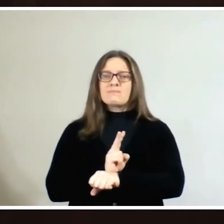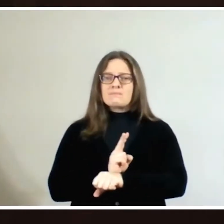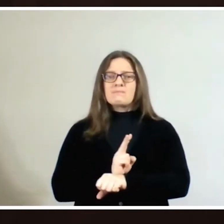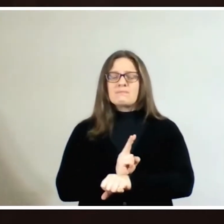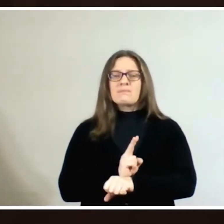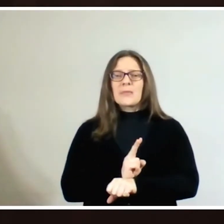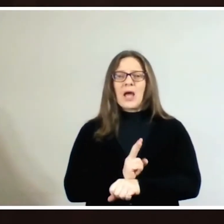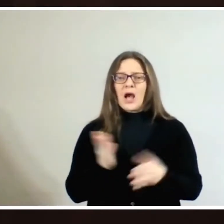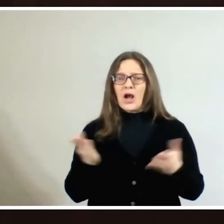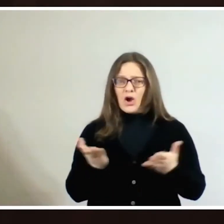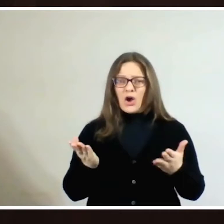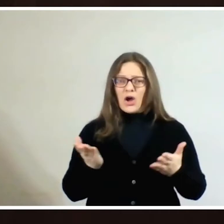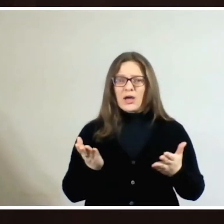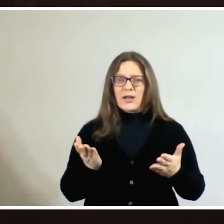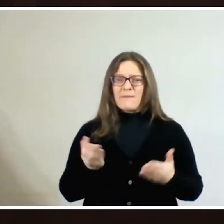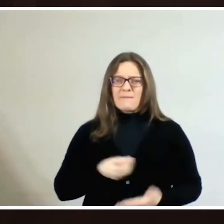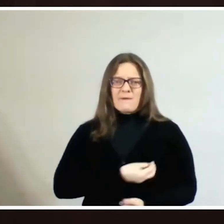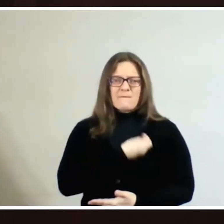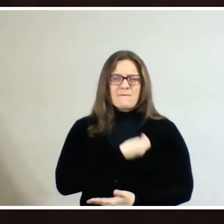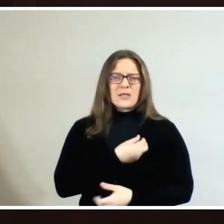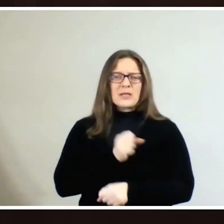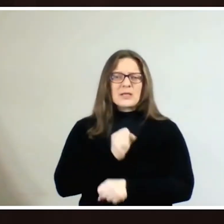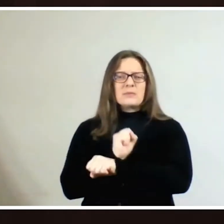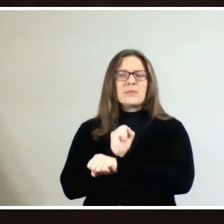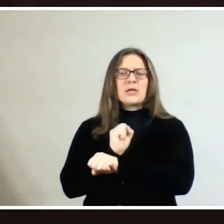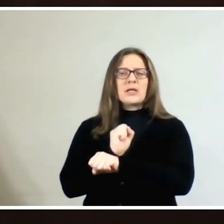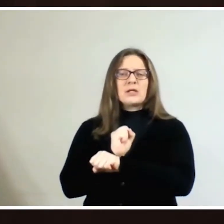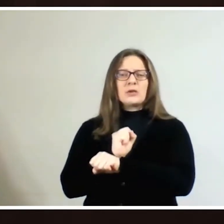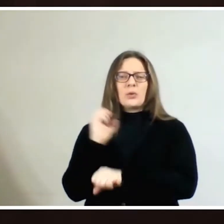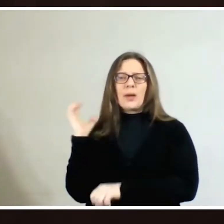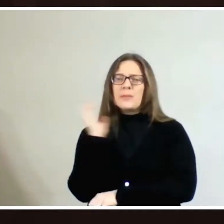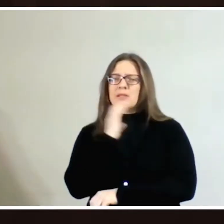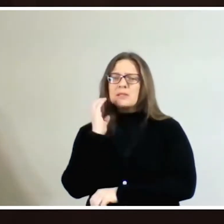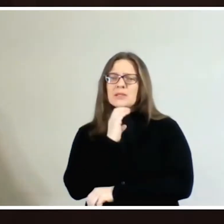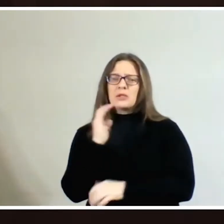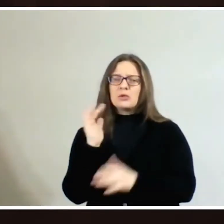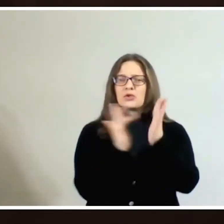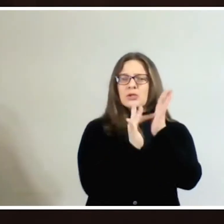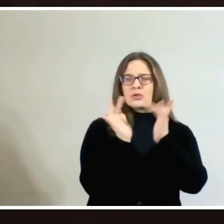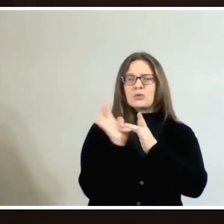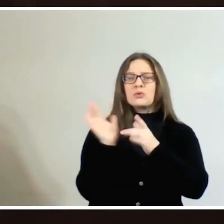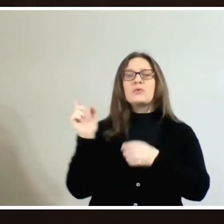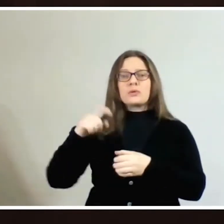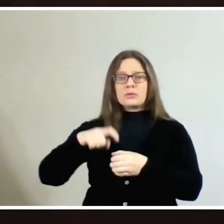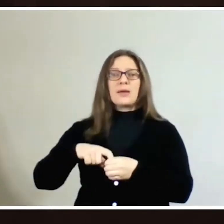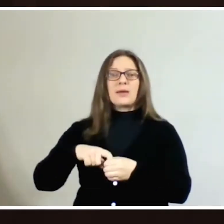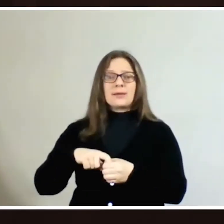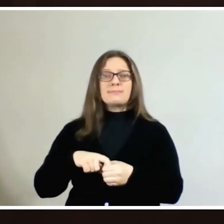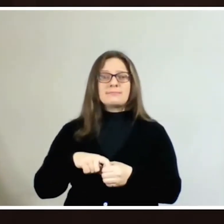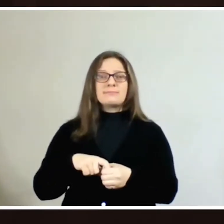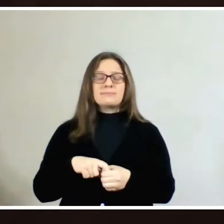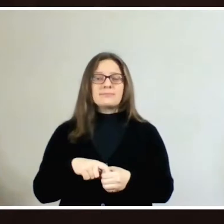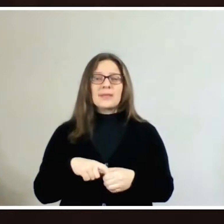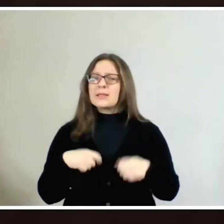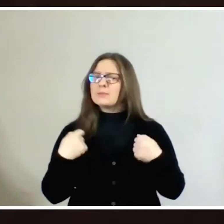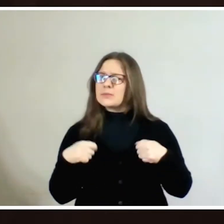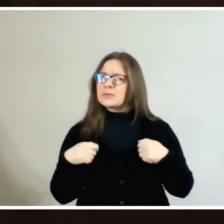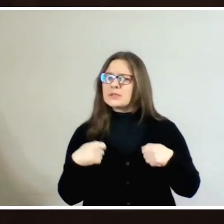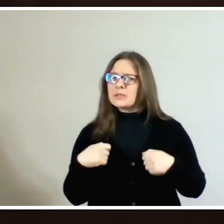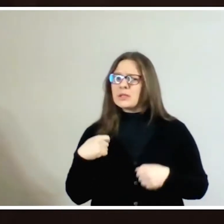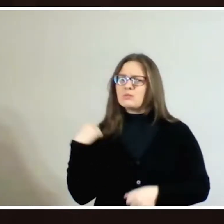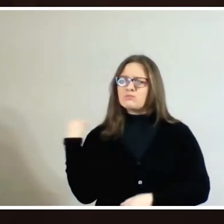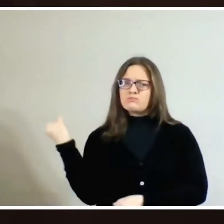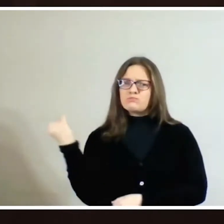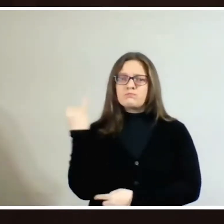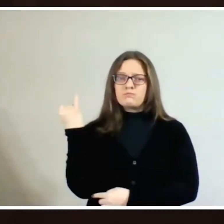uma vida esperando a vinda do Senhor. Isso faz toda a diferença. Por isso,